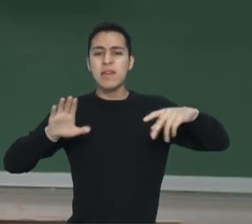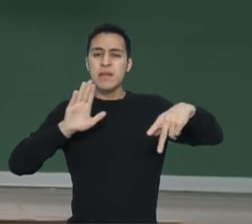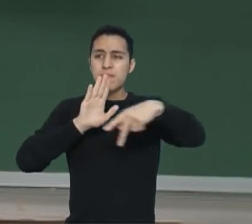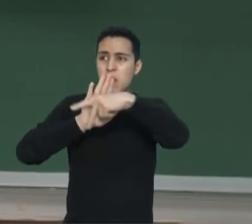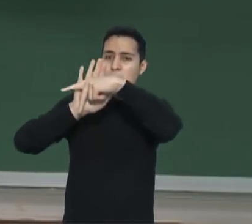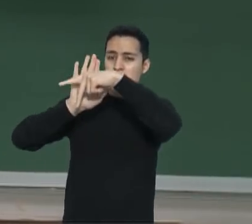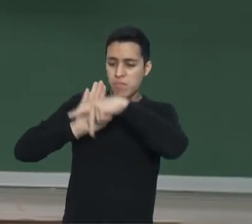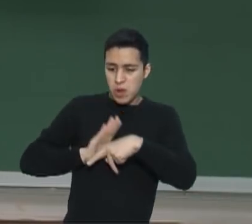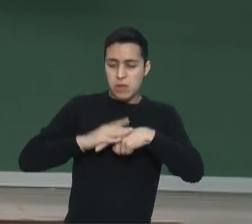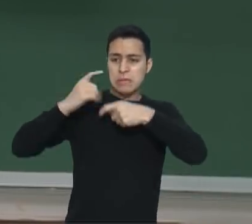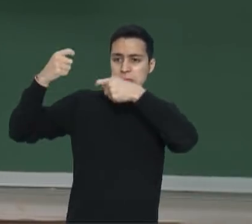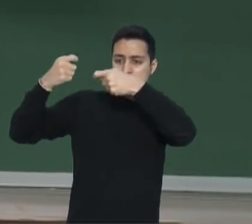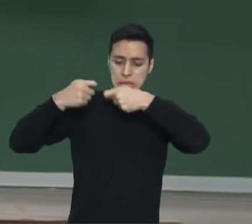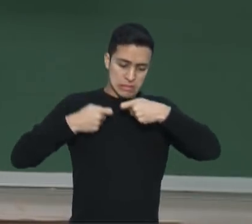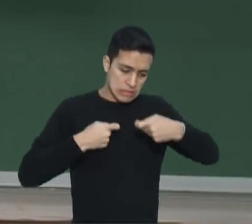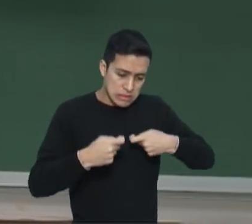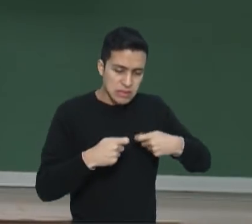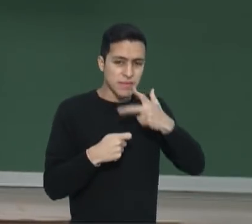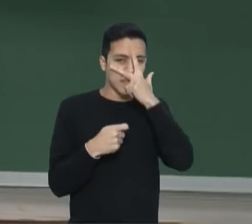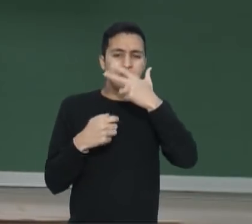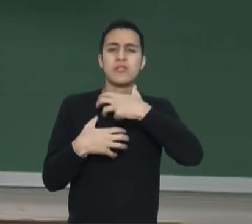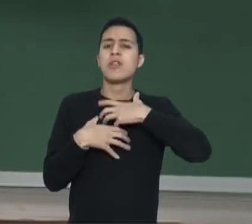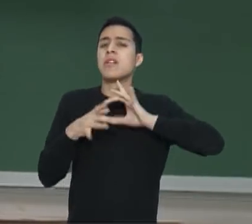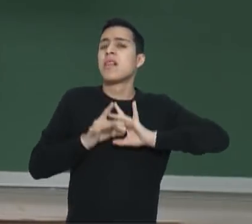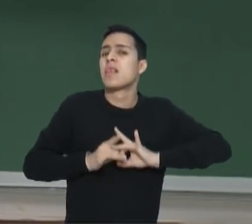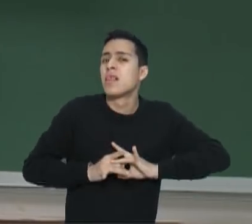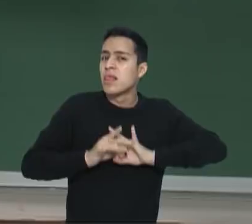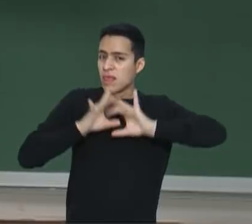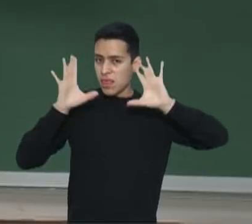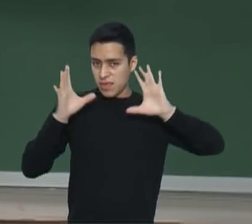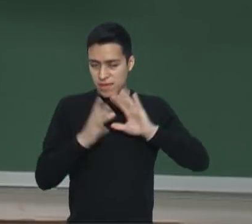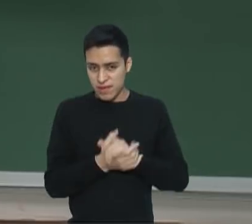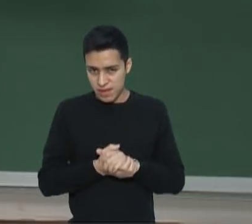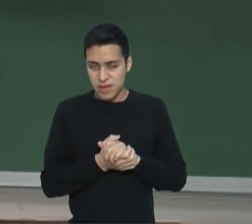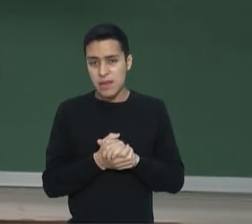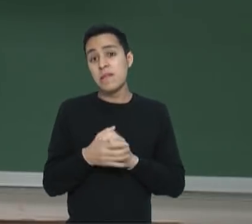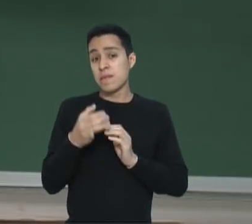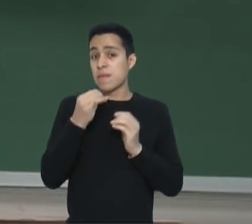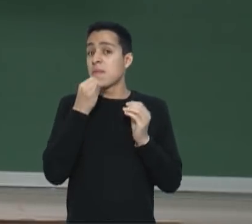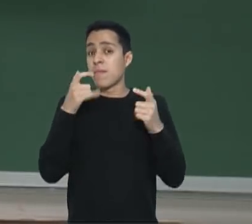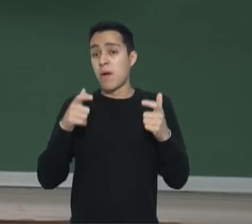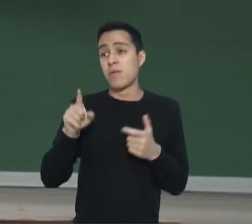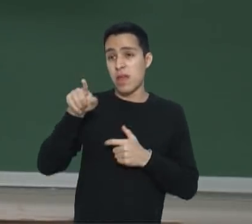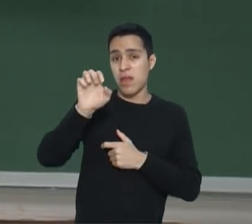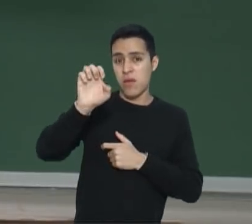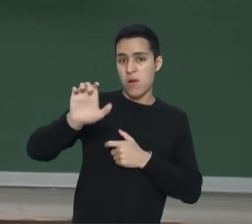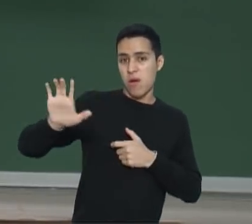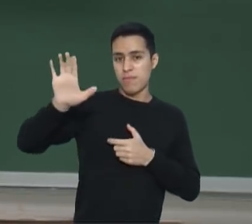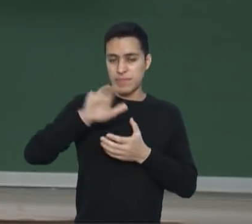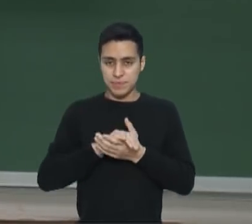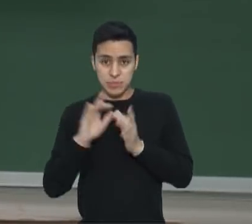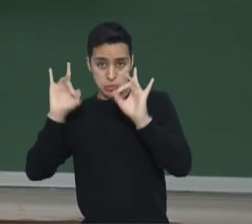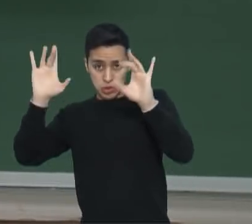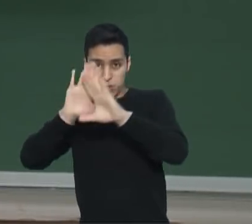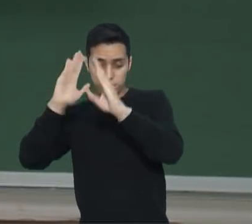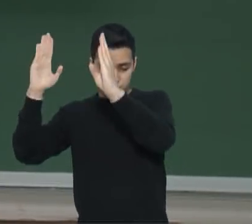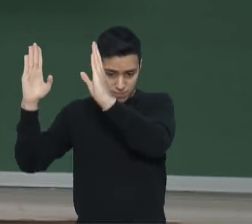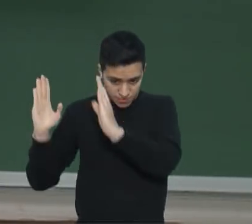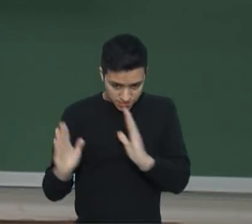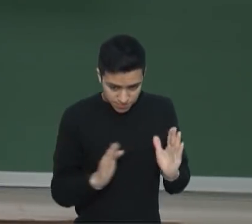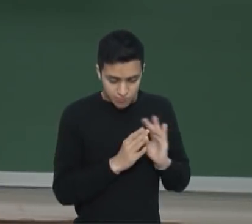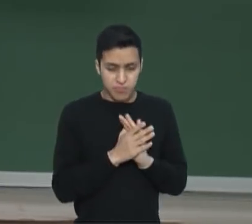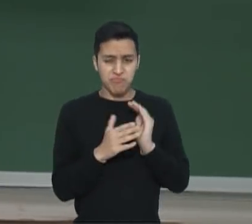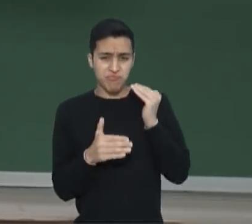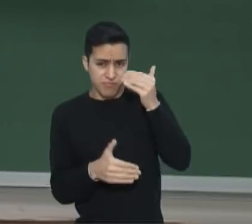de maneira autônoma, de maneira independente. Reconhecem-se na Europa. Então, é um primeiro momento. Depois,